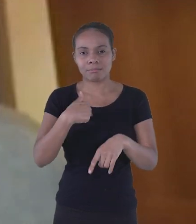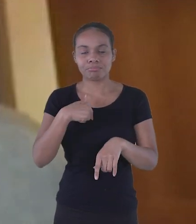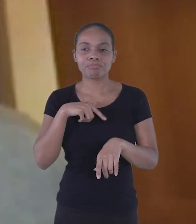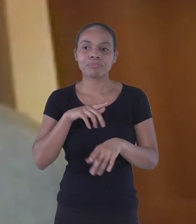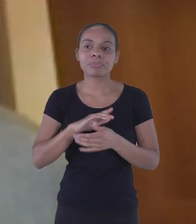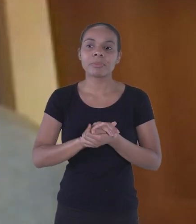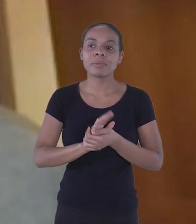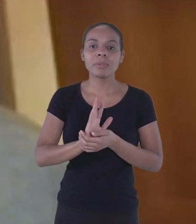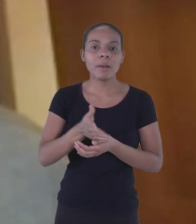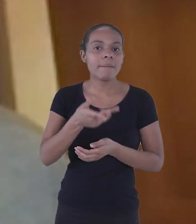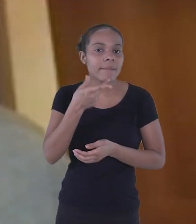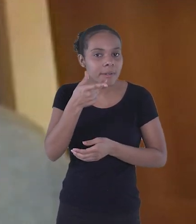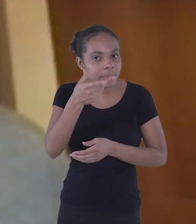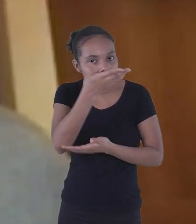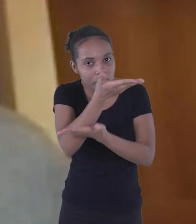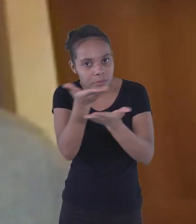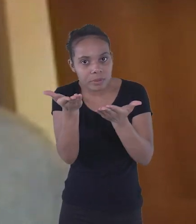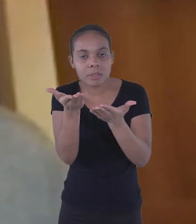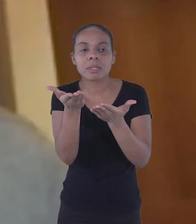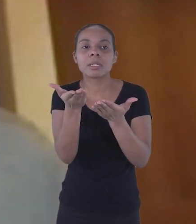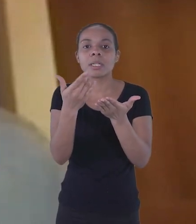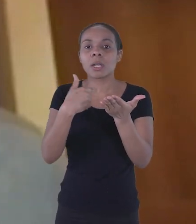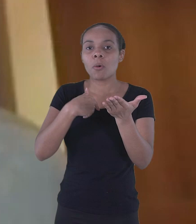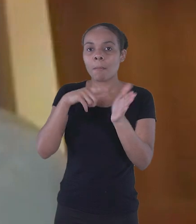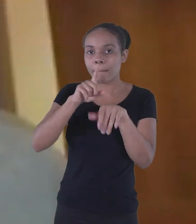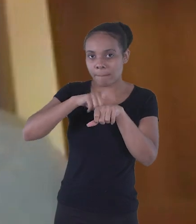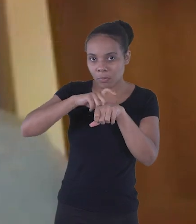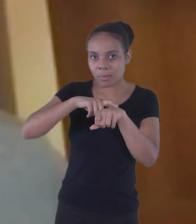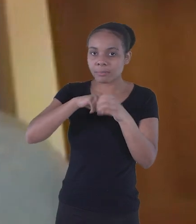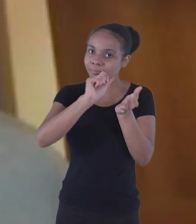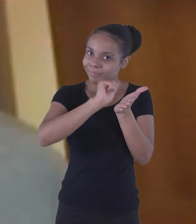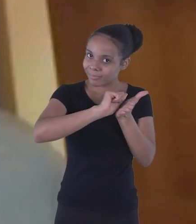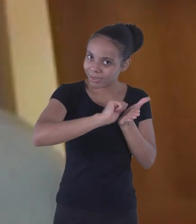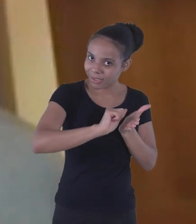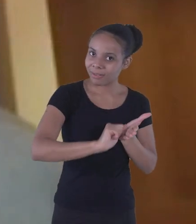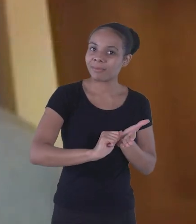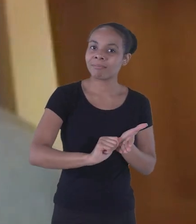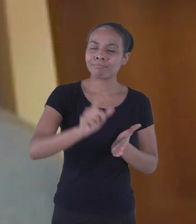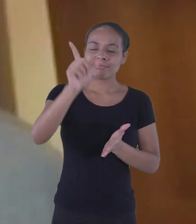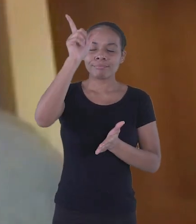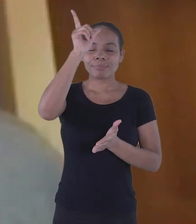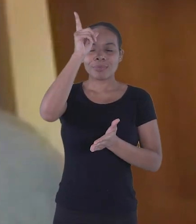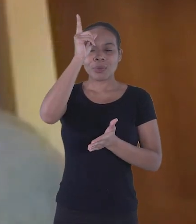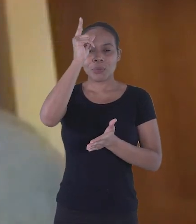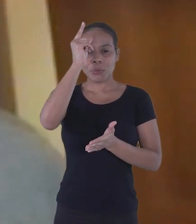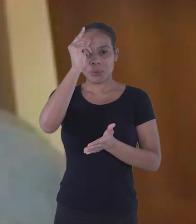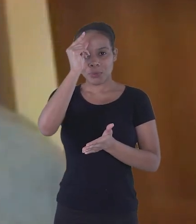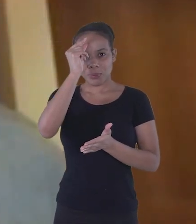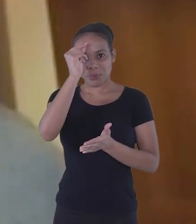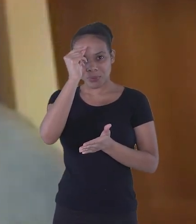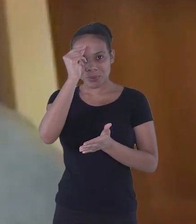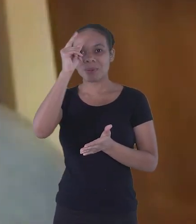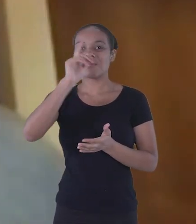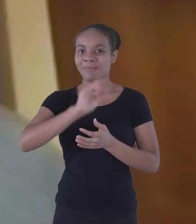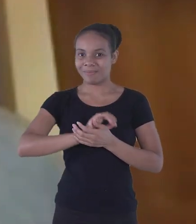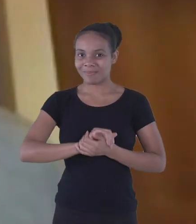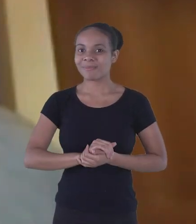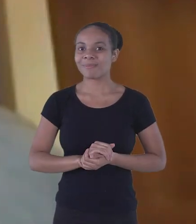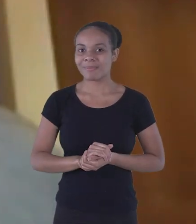escritor, então eu me aliviava contando uma história, mas eu me